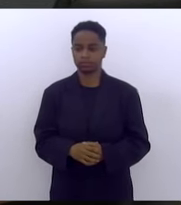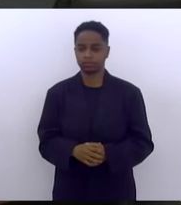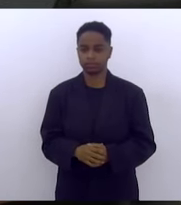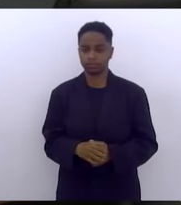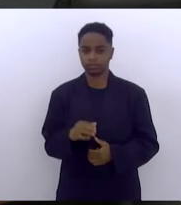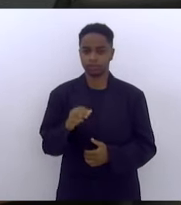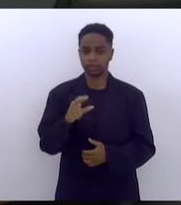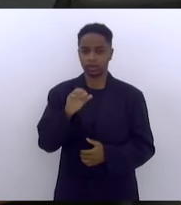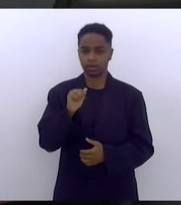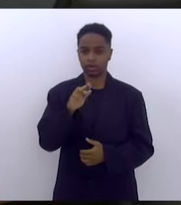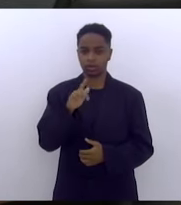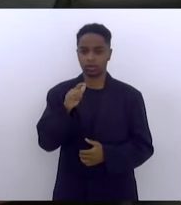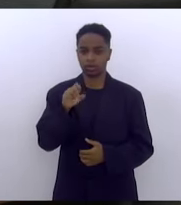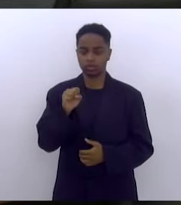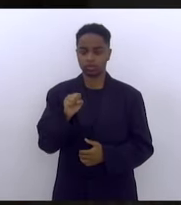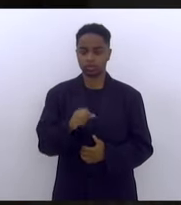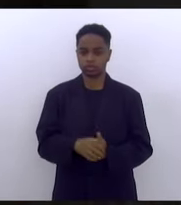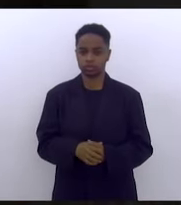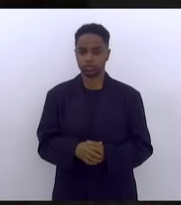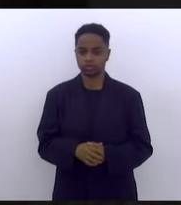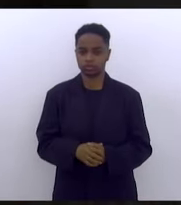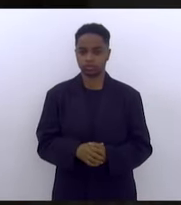Carlos Macedo.